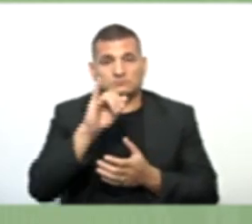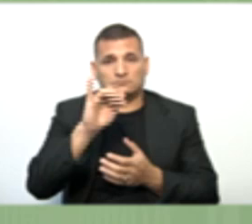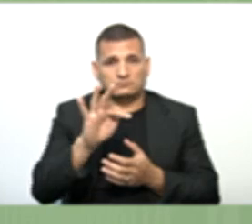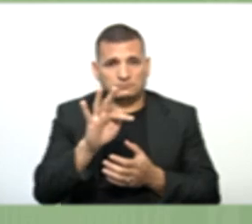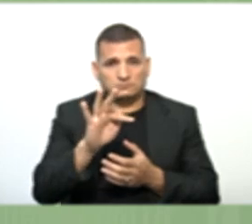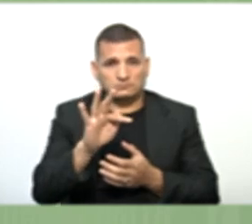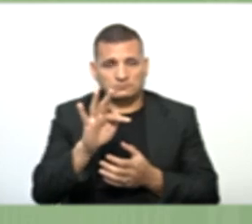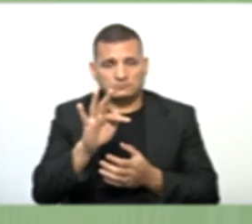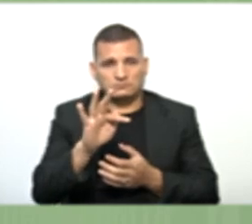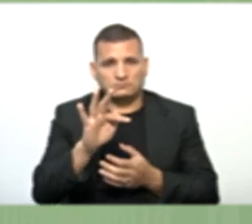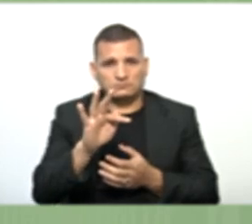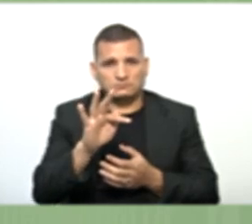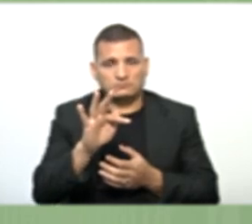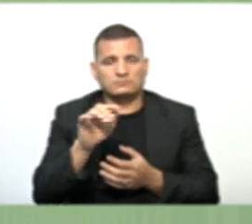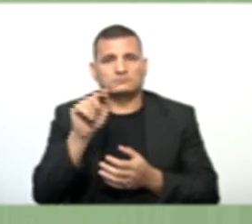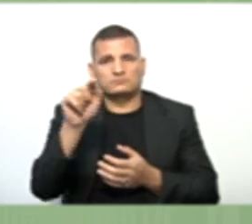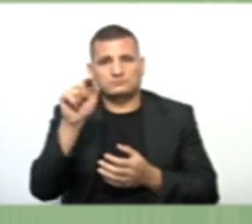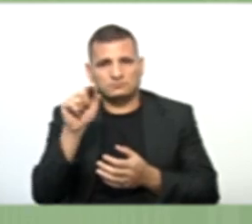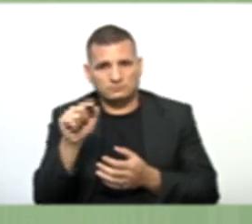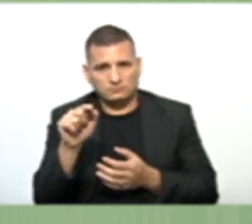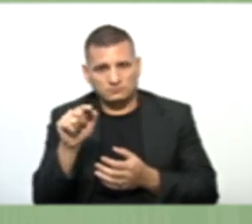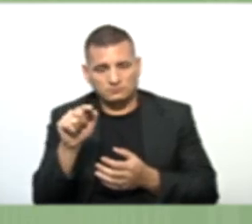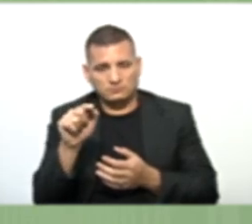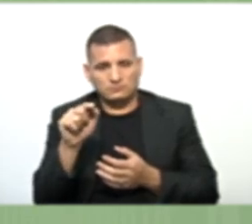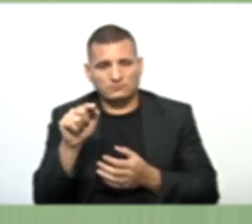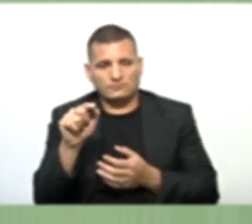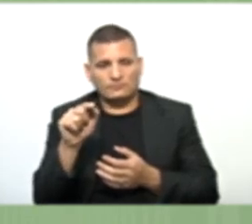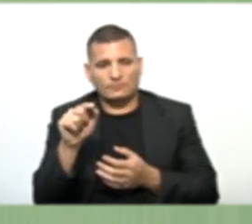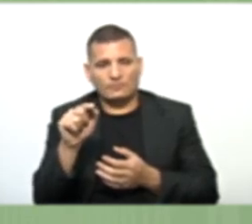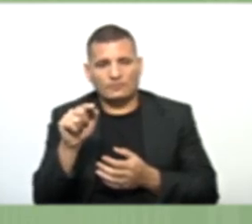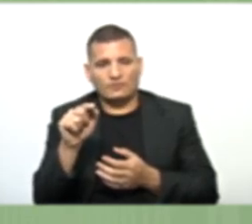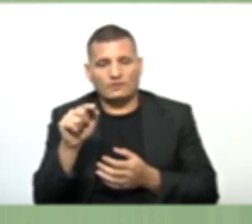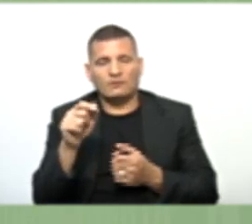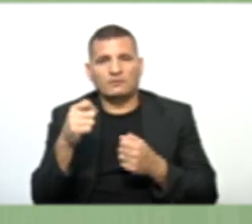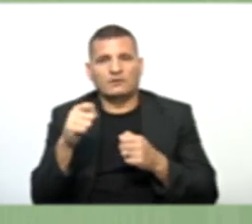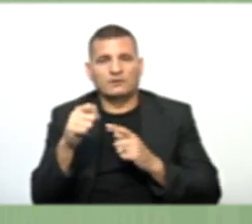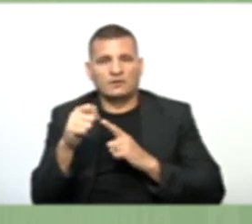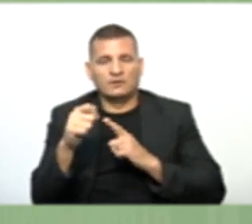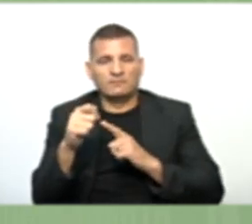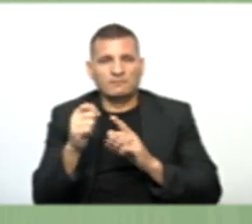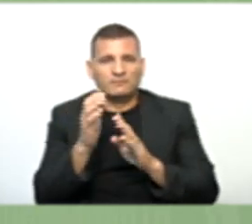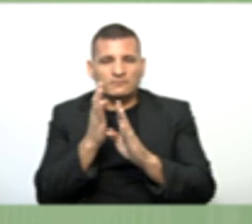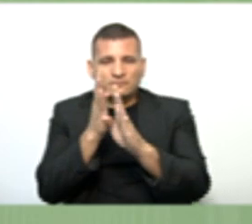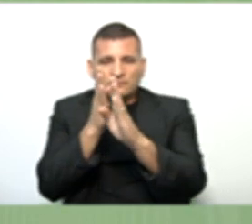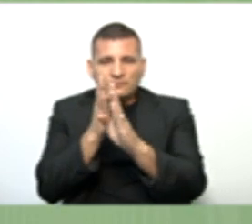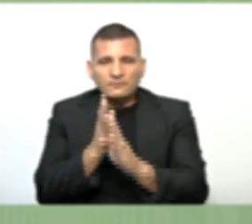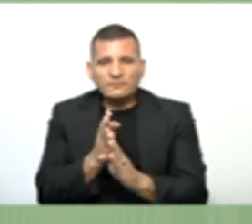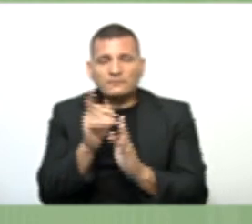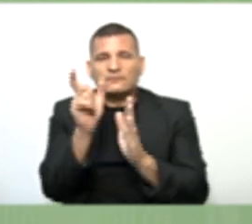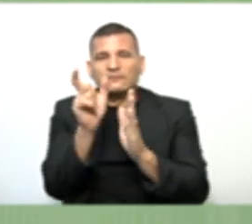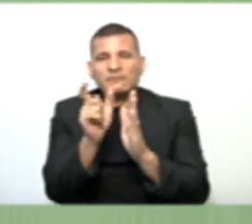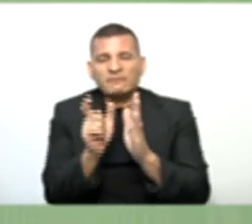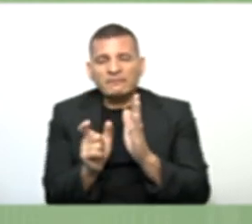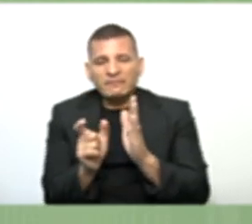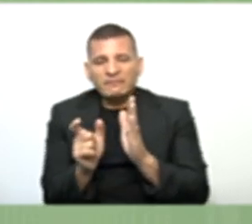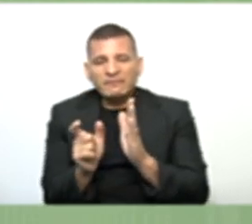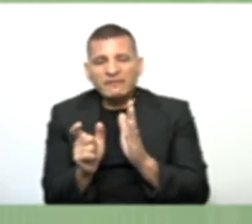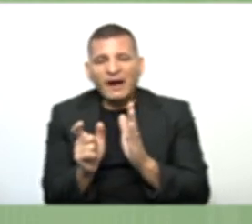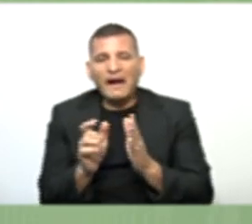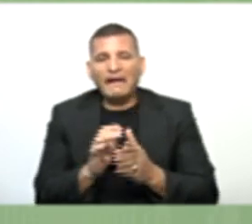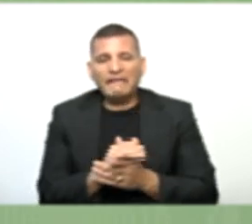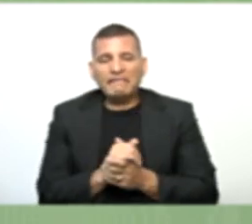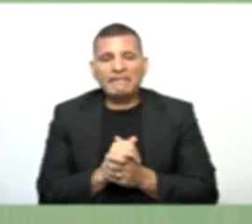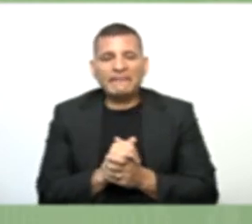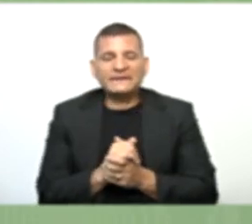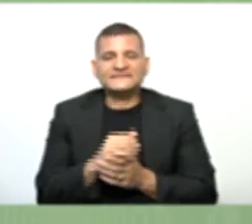aqueles que vêm depois do 2 pontos e antes do else, e eles devem estar na mesma linha, né, de indentação. E quais são